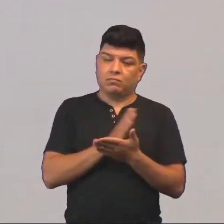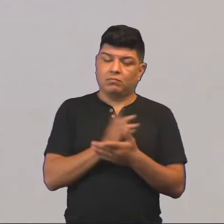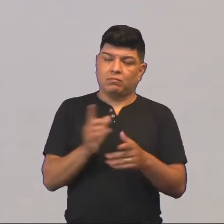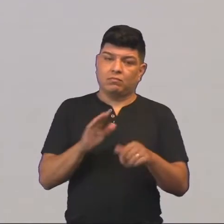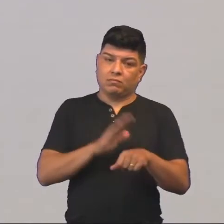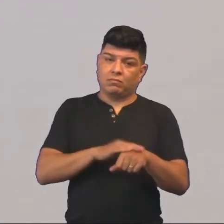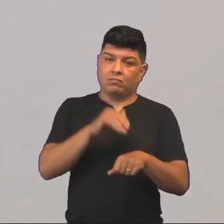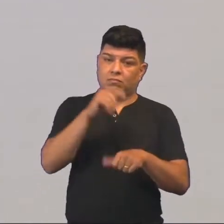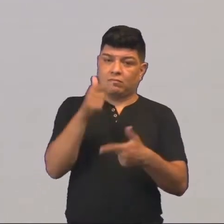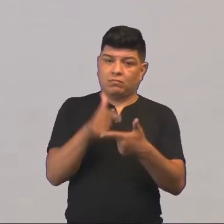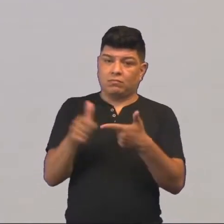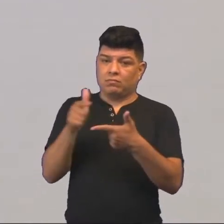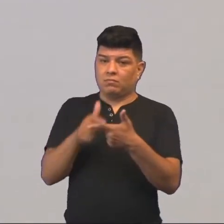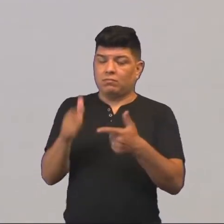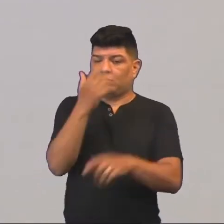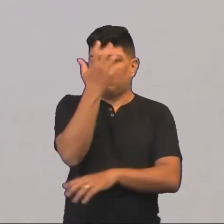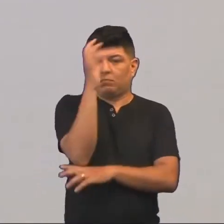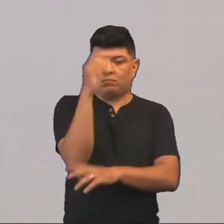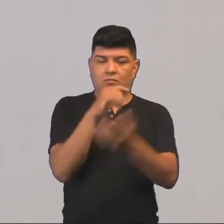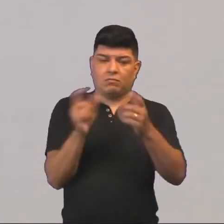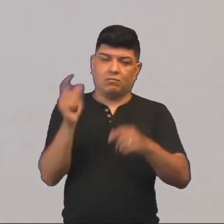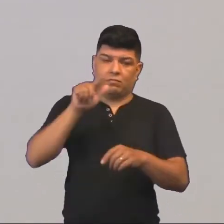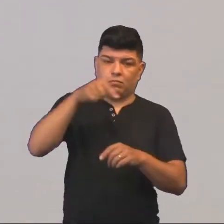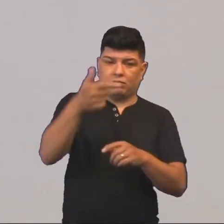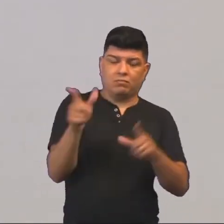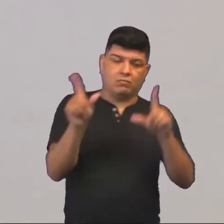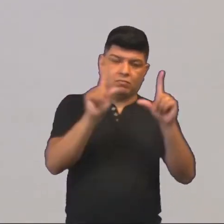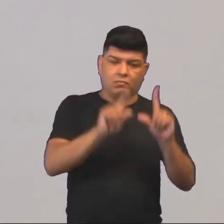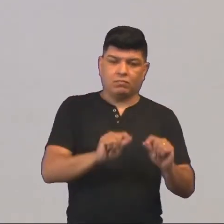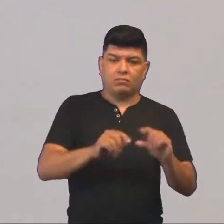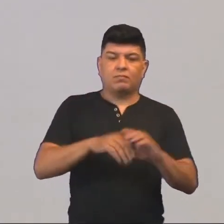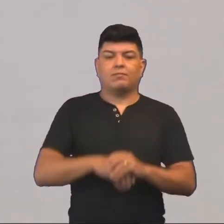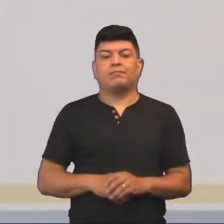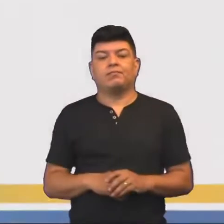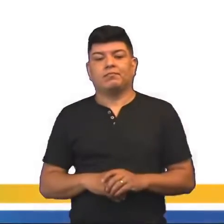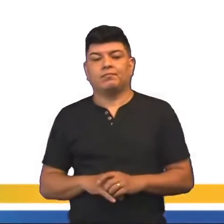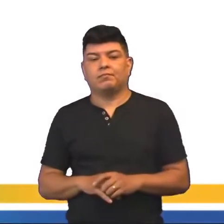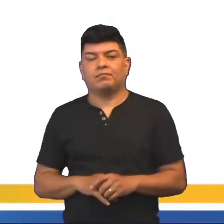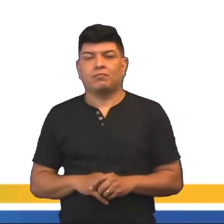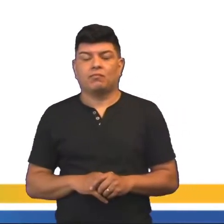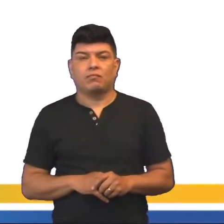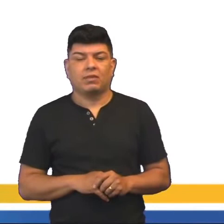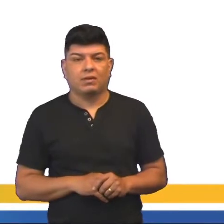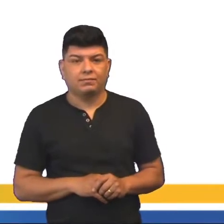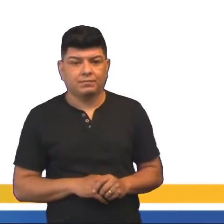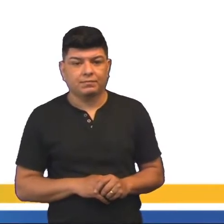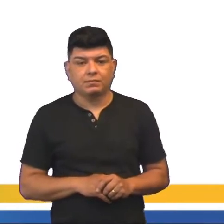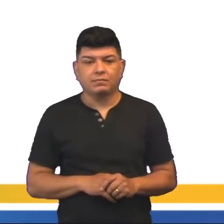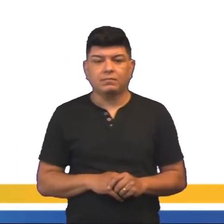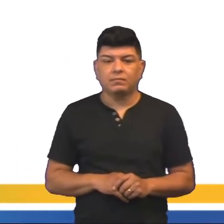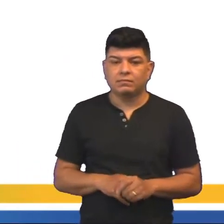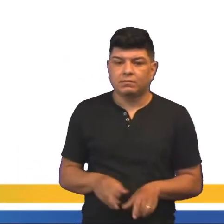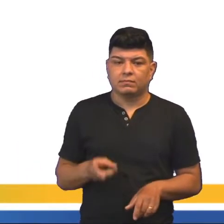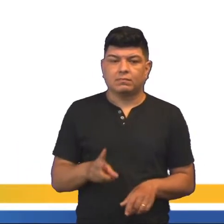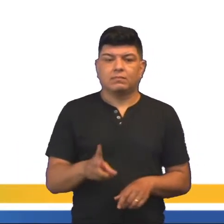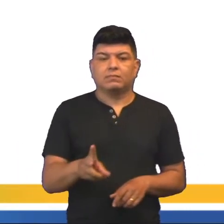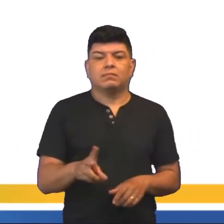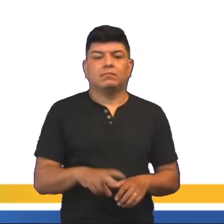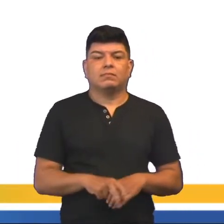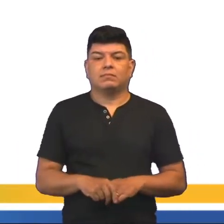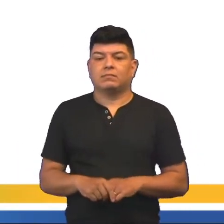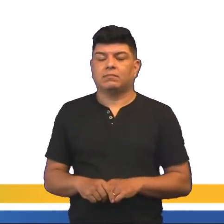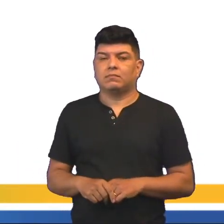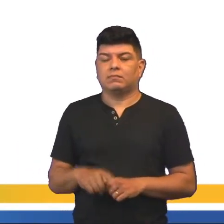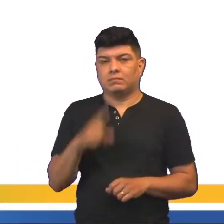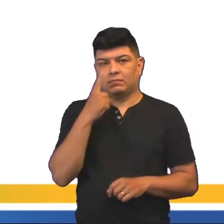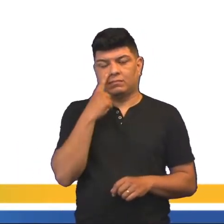trazem mais impacto para o ambiente e outras trazem menos. E aí, para a gente continuar,